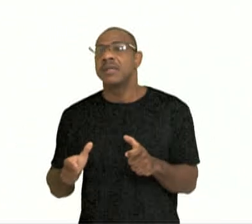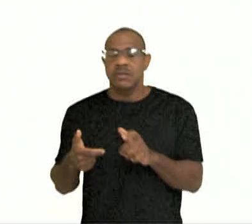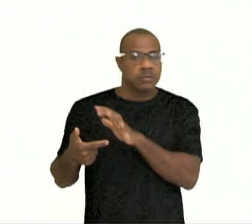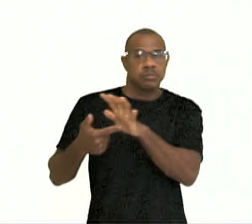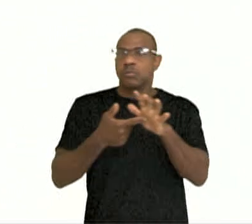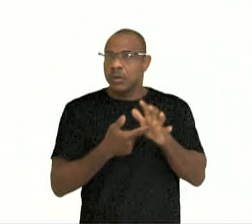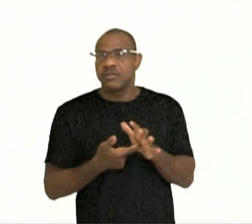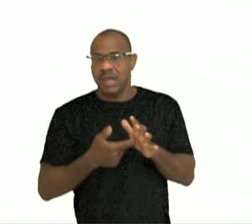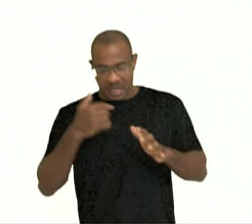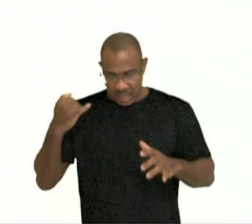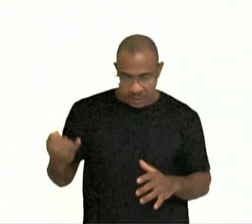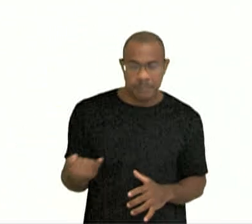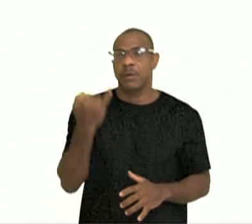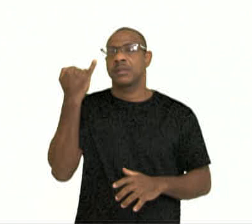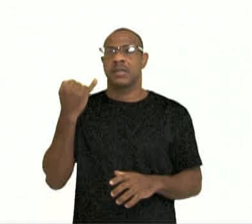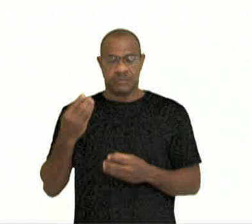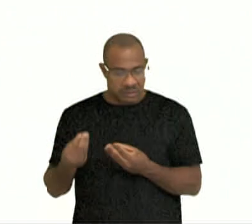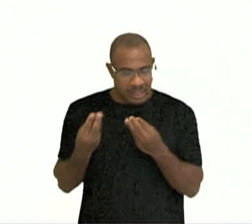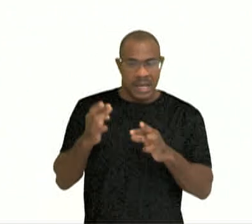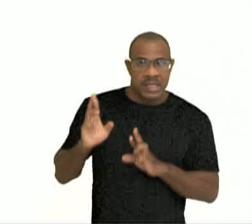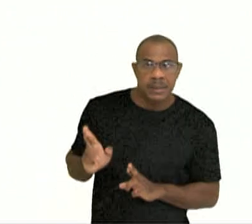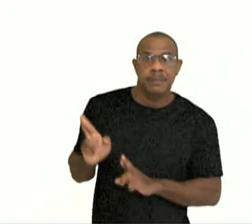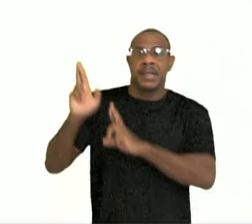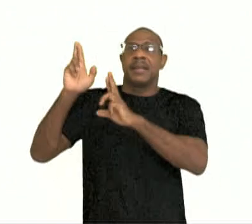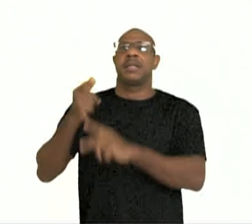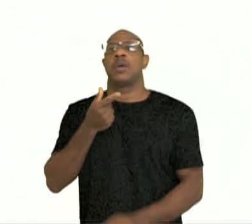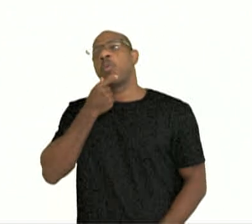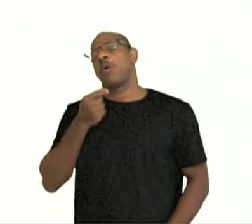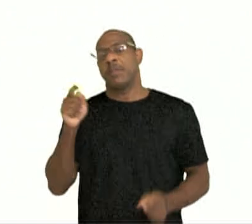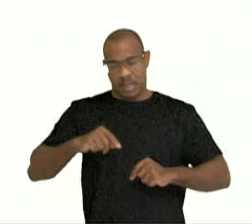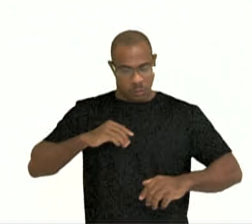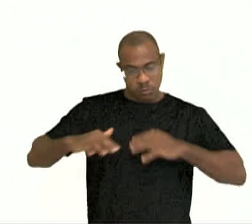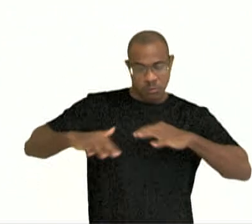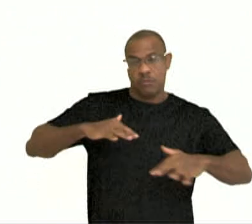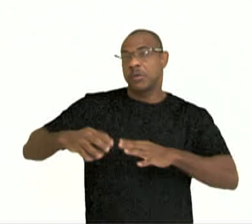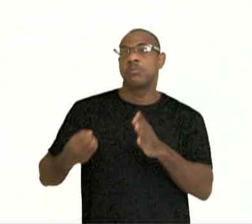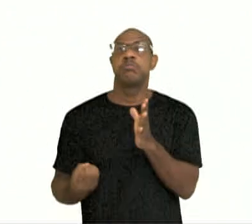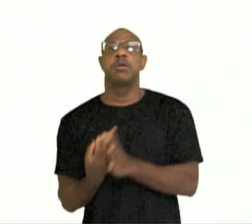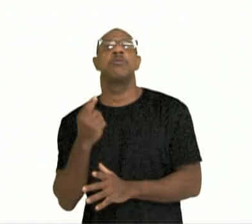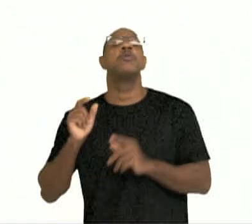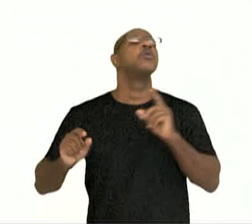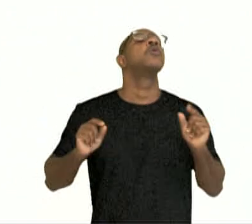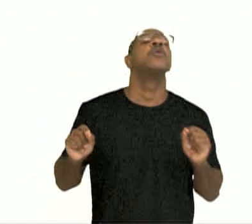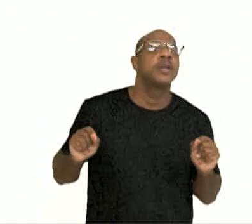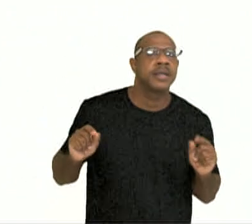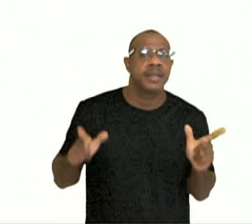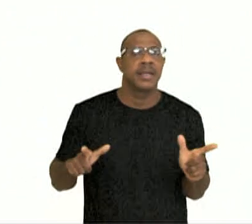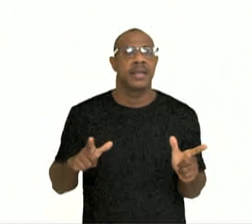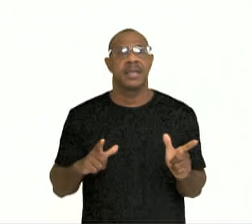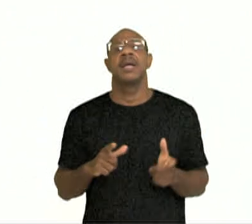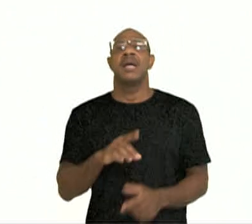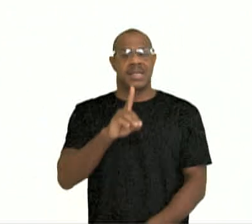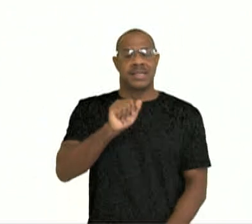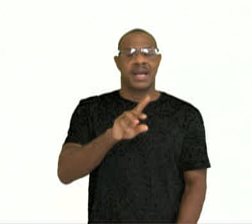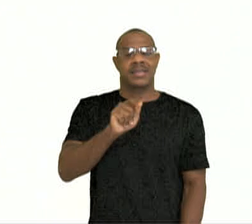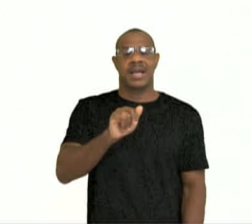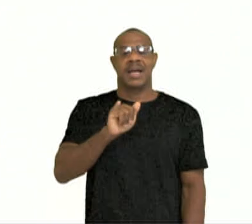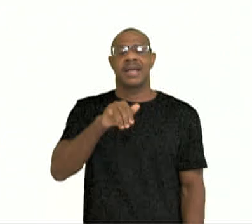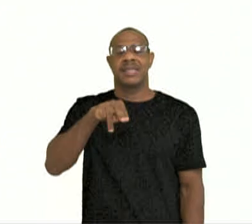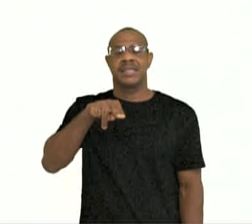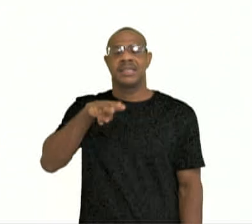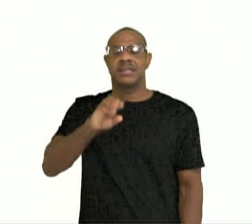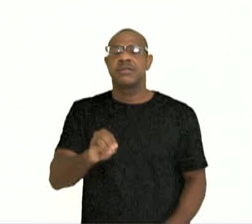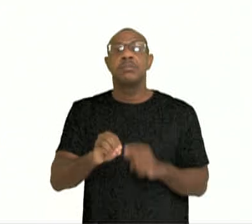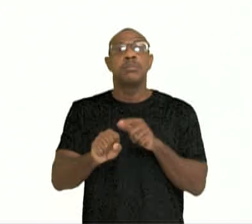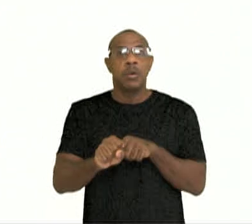o homem, dar esperanças ao homem. Um dos movimentos que surge já no pós-Segunda Guerra é o dadaísmo. A palavra